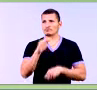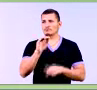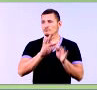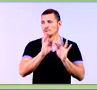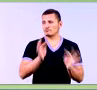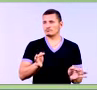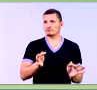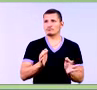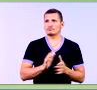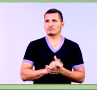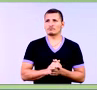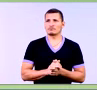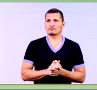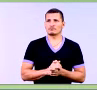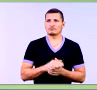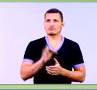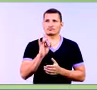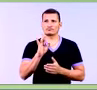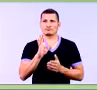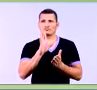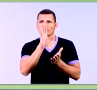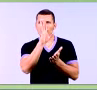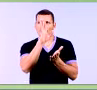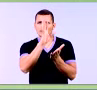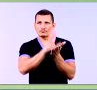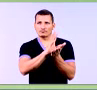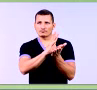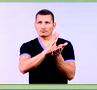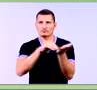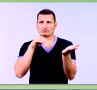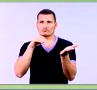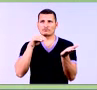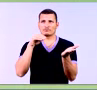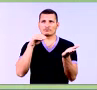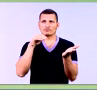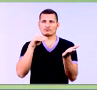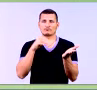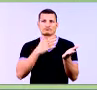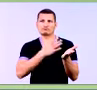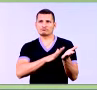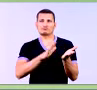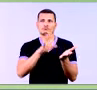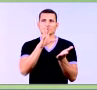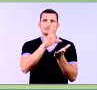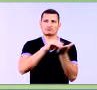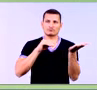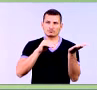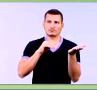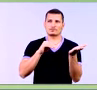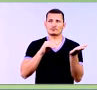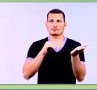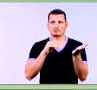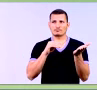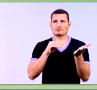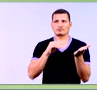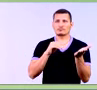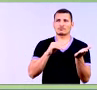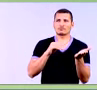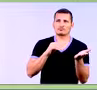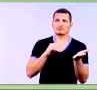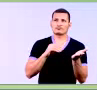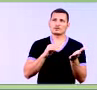simplificada ainda. Basta copiar. Eu confesso que não gosto muito do termo copiar, mas é